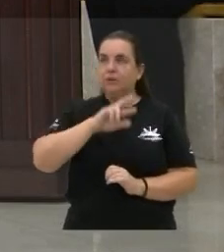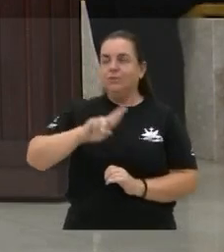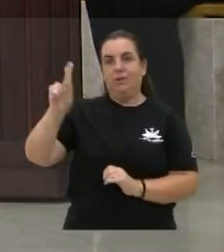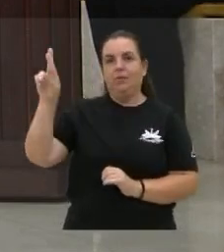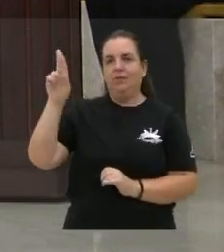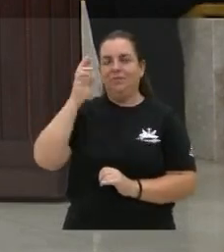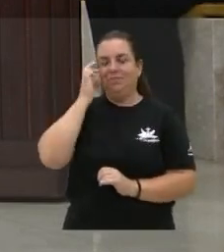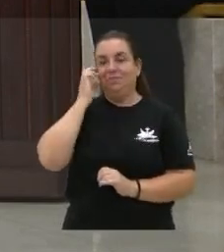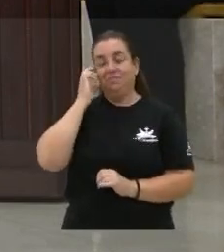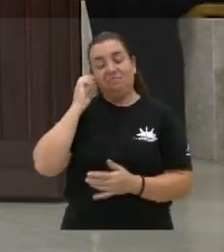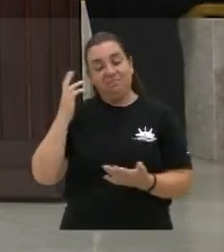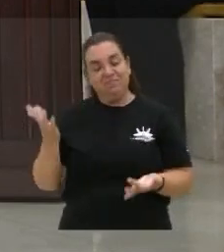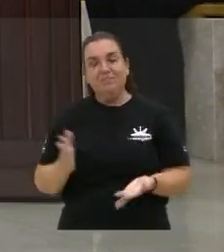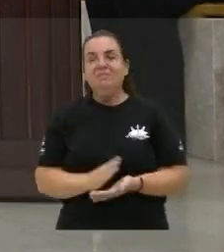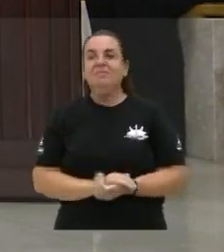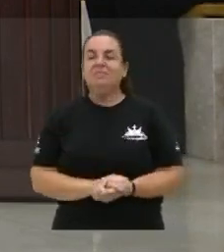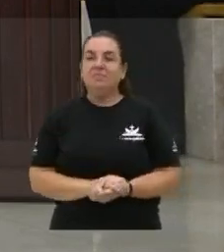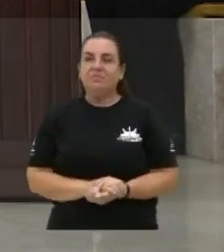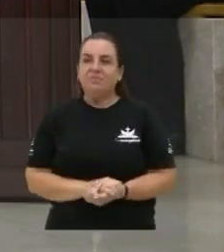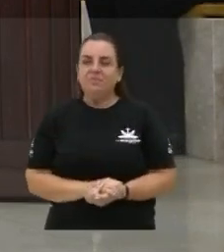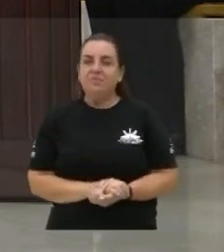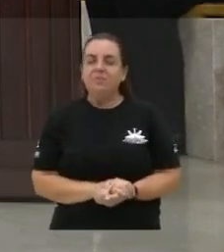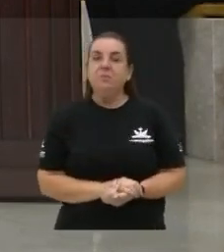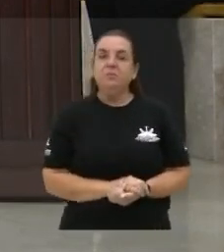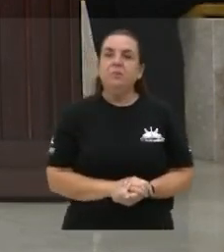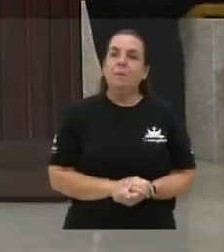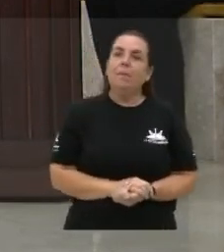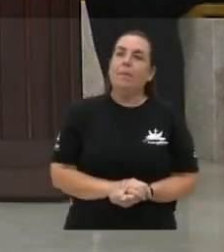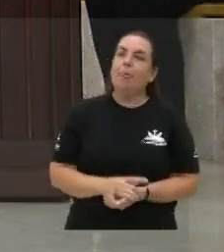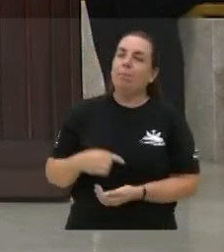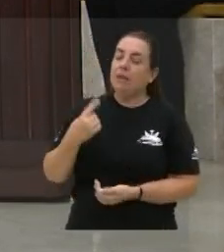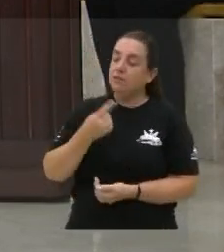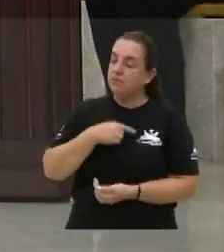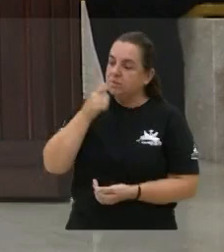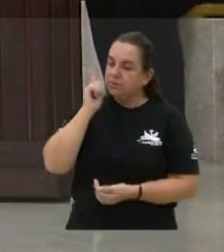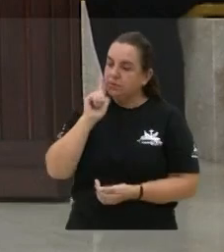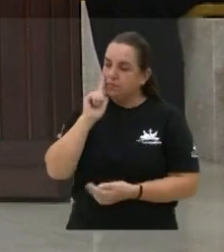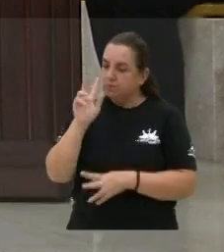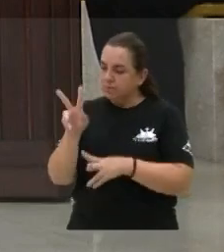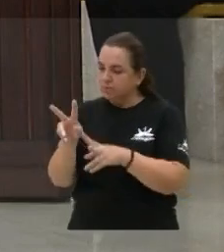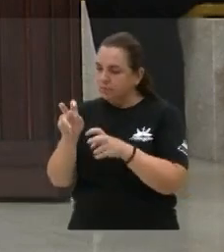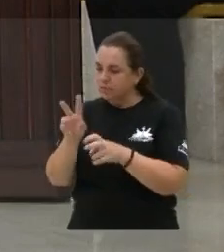É impressionante nós percebermos Deus. Ah,